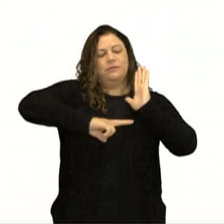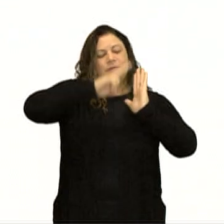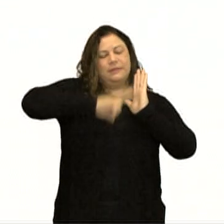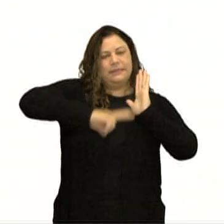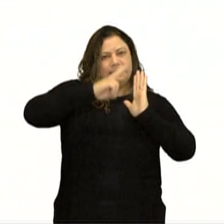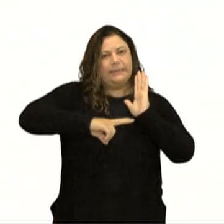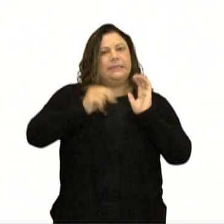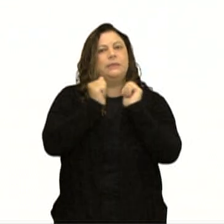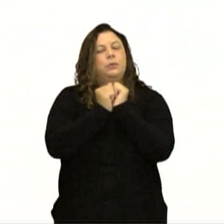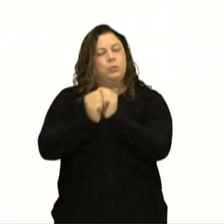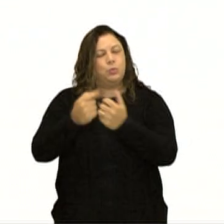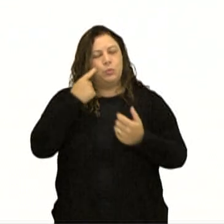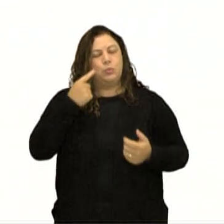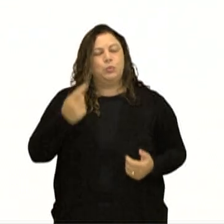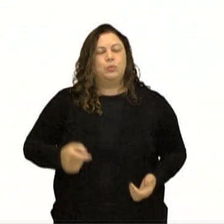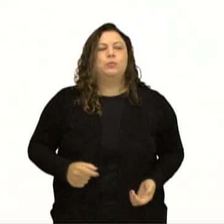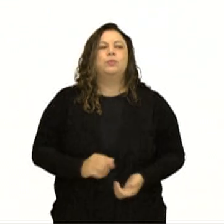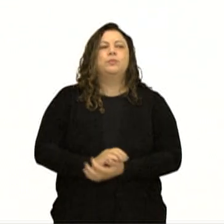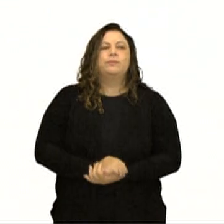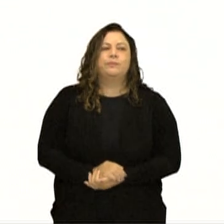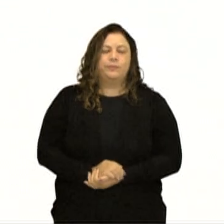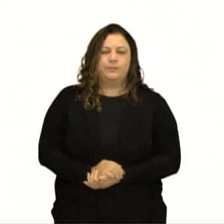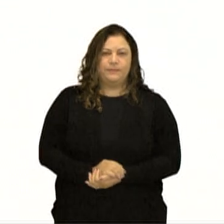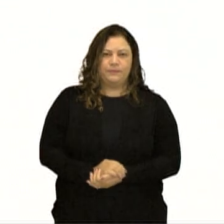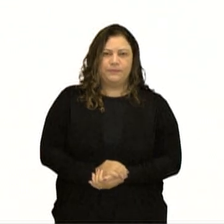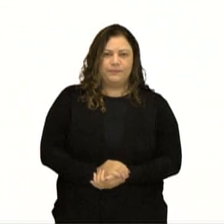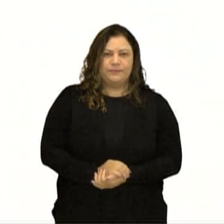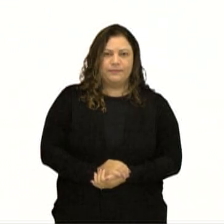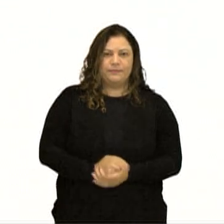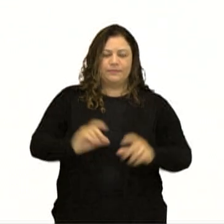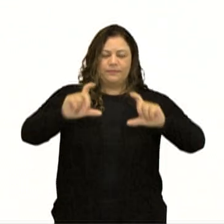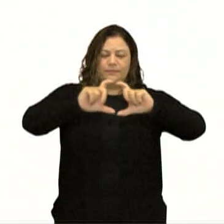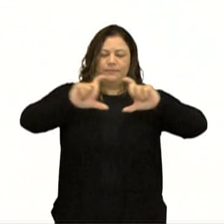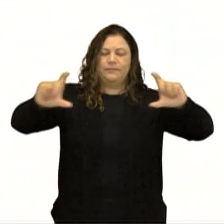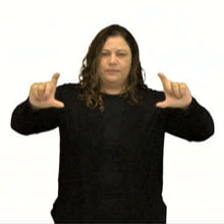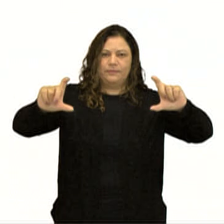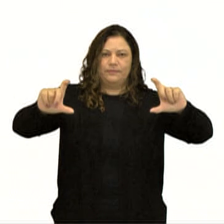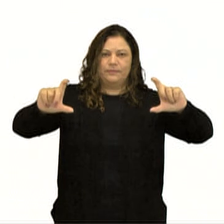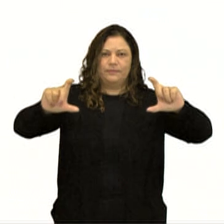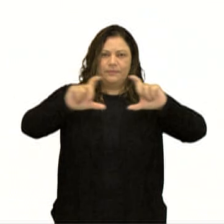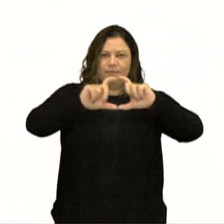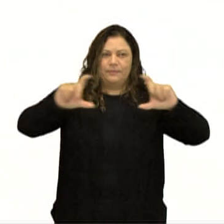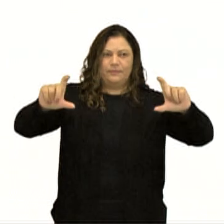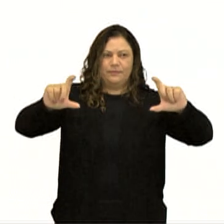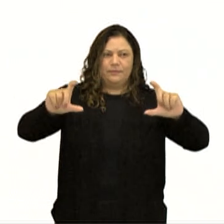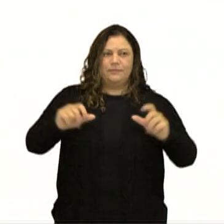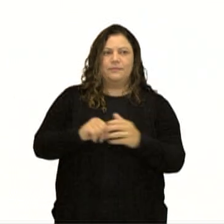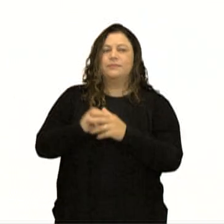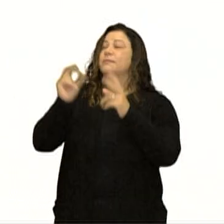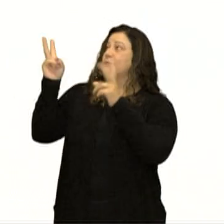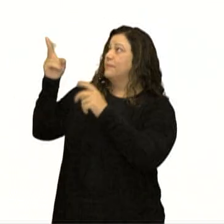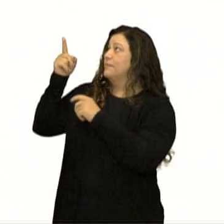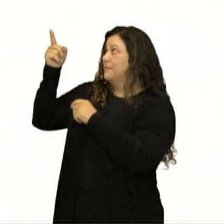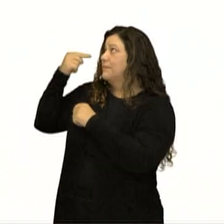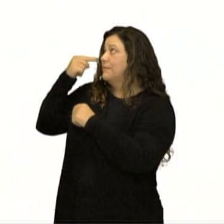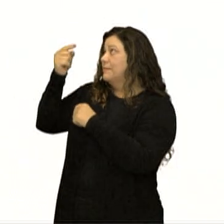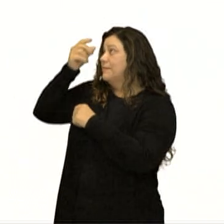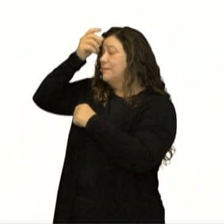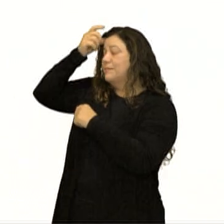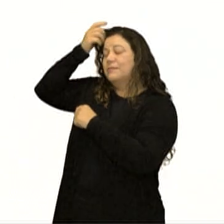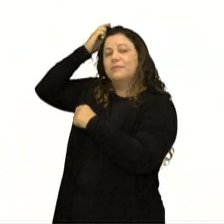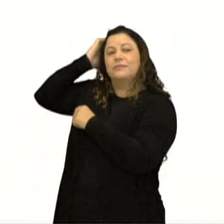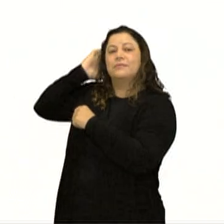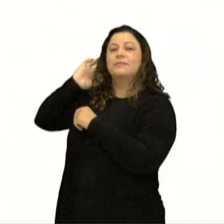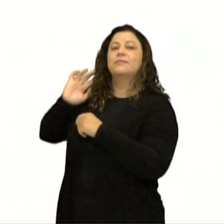Choose either a 4, 5, 6 or 7 hour tour. Be long to begin booking. It